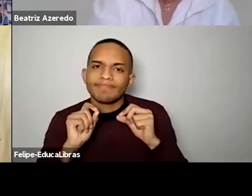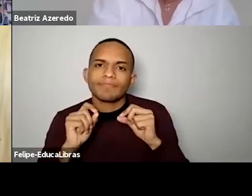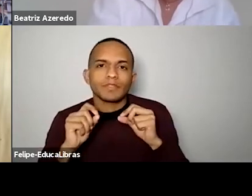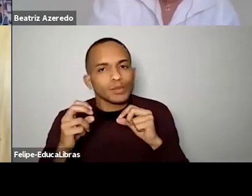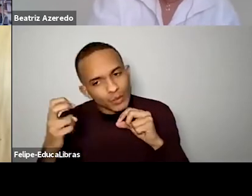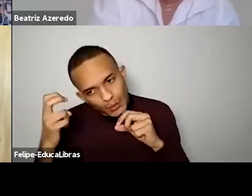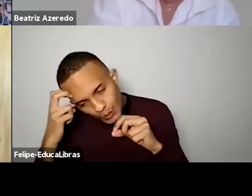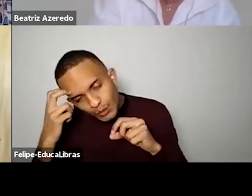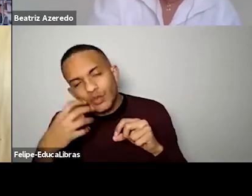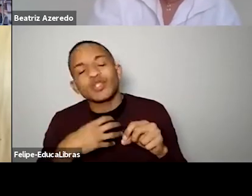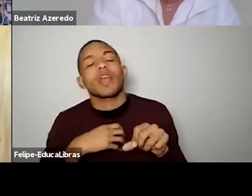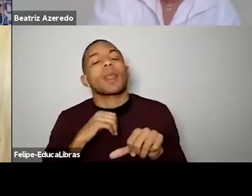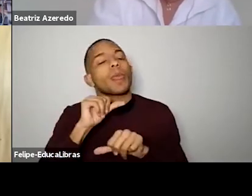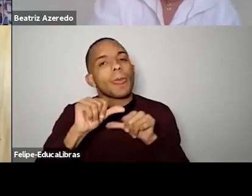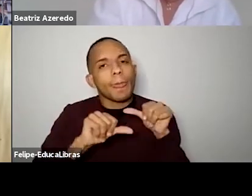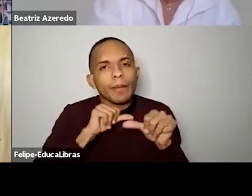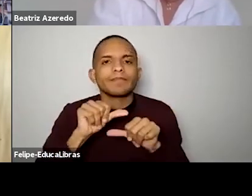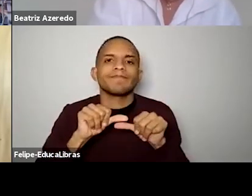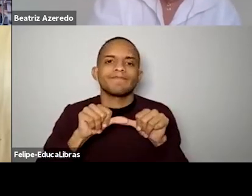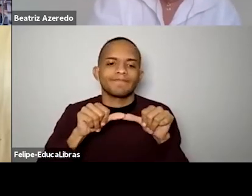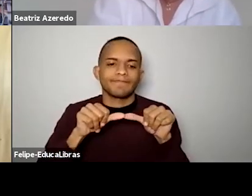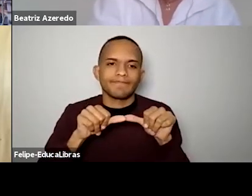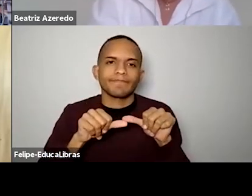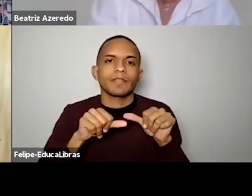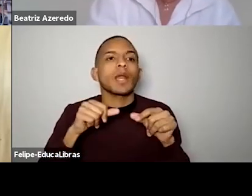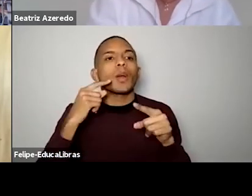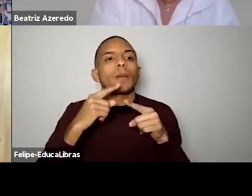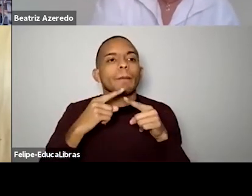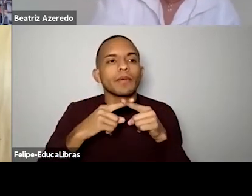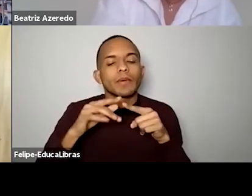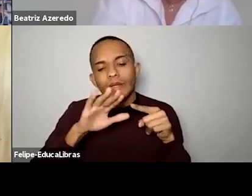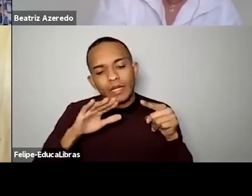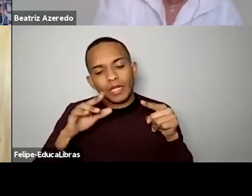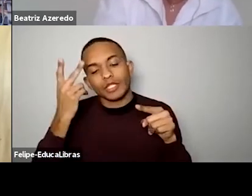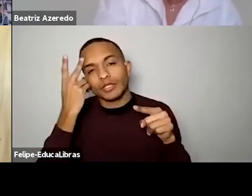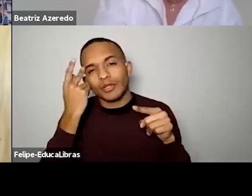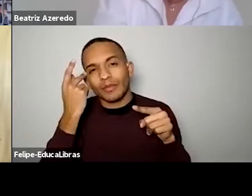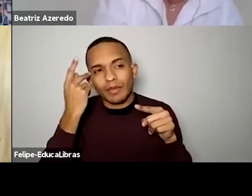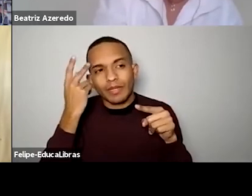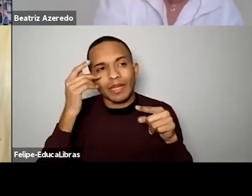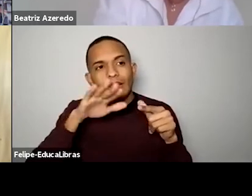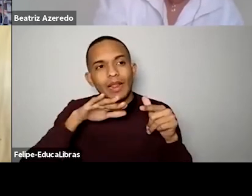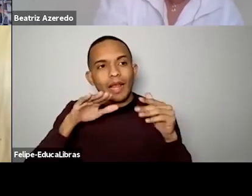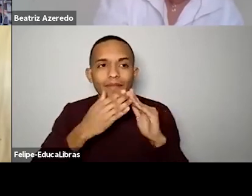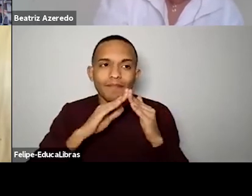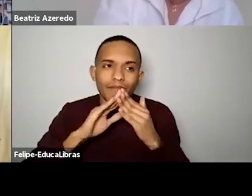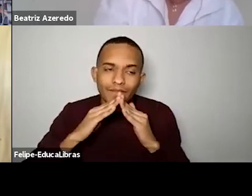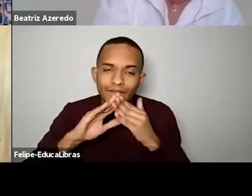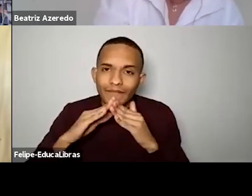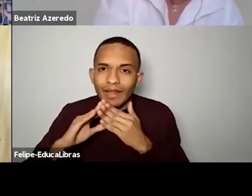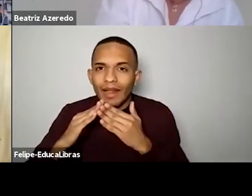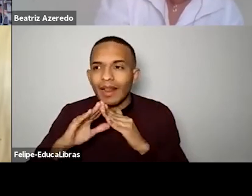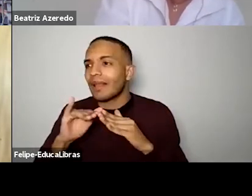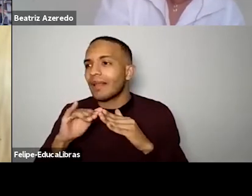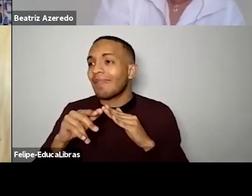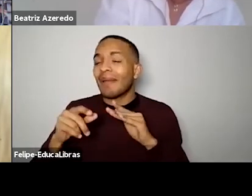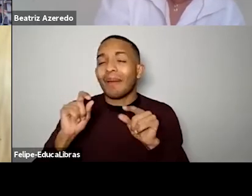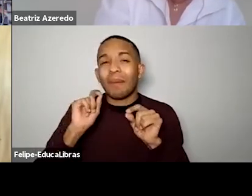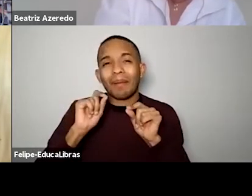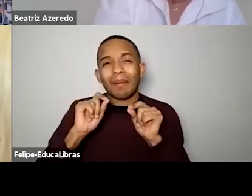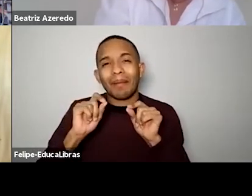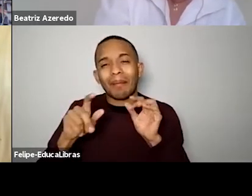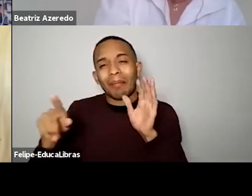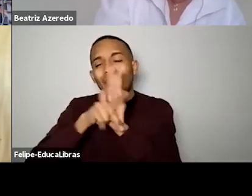transformação, uma mudança. Porque geralmente o que nós falamos, que a favela vive na cabeça das pessoas. Então ela já